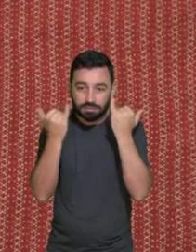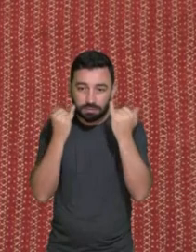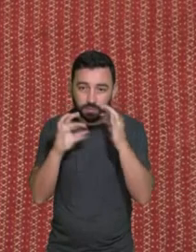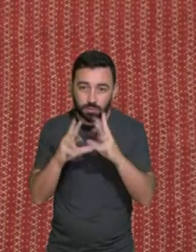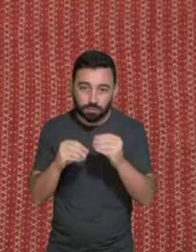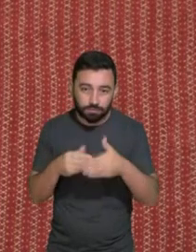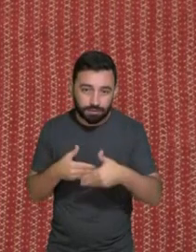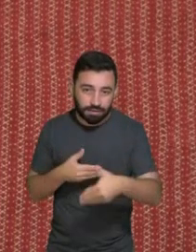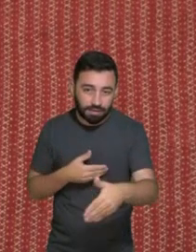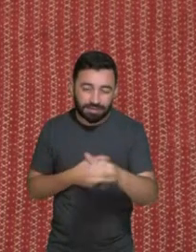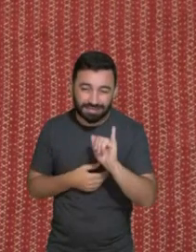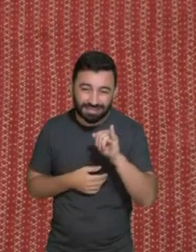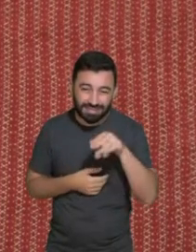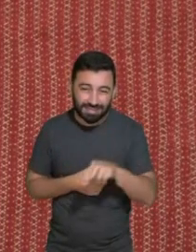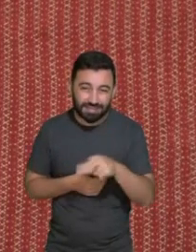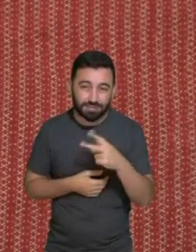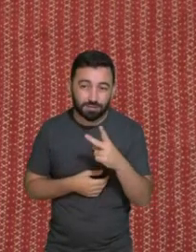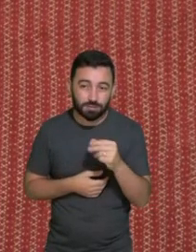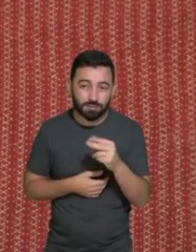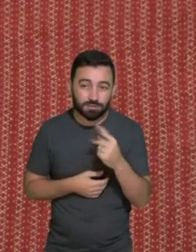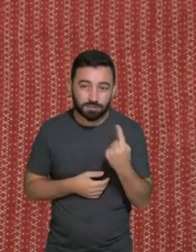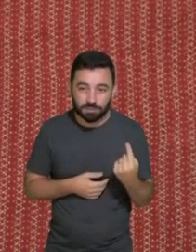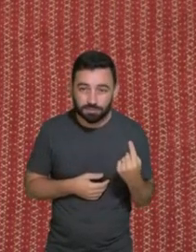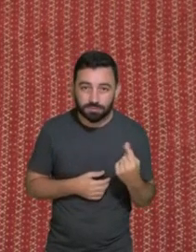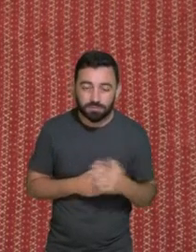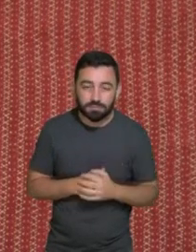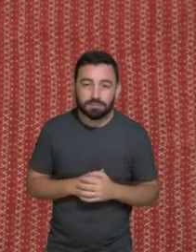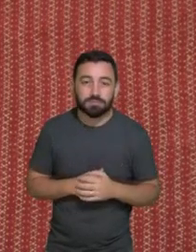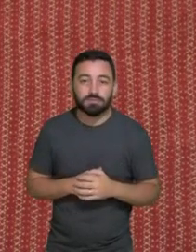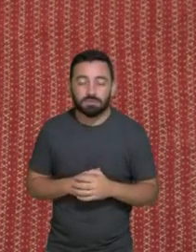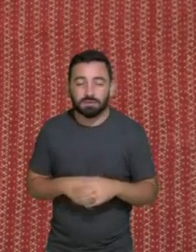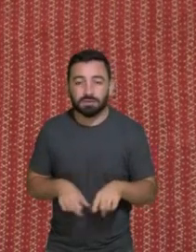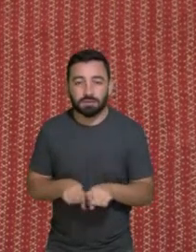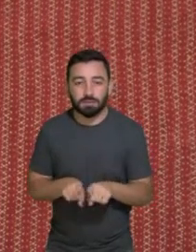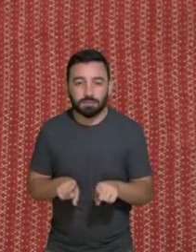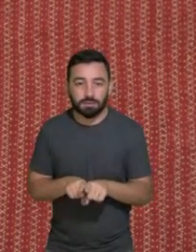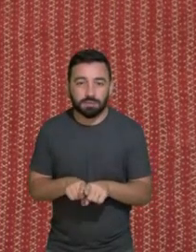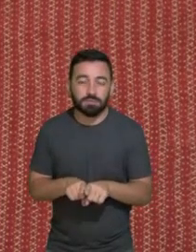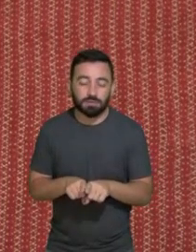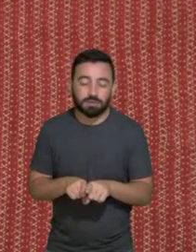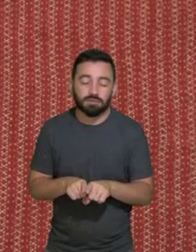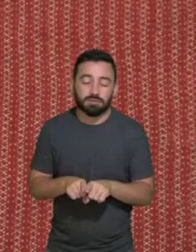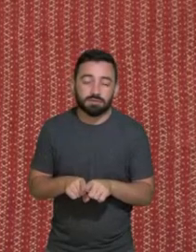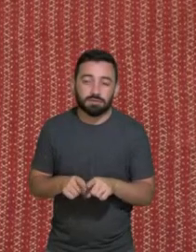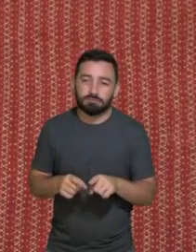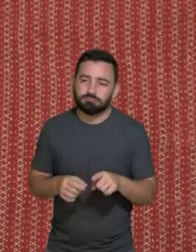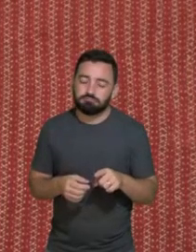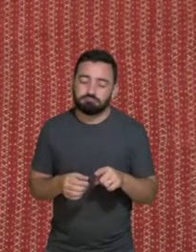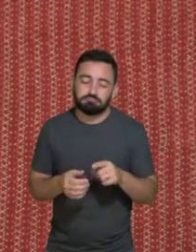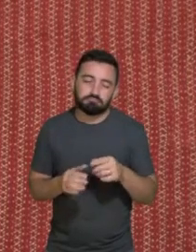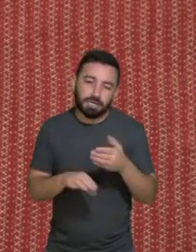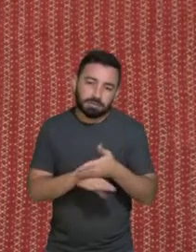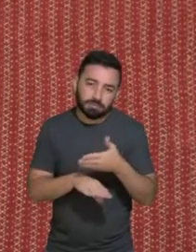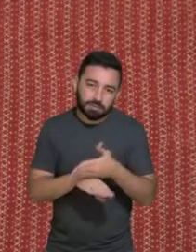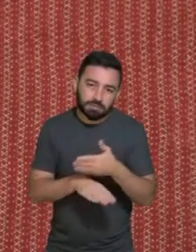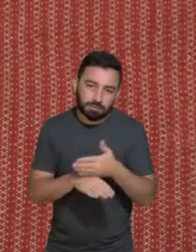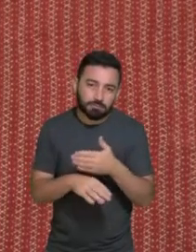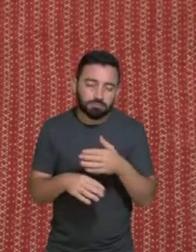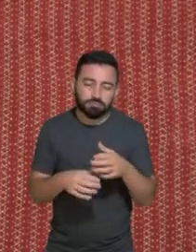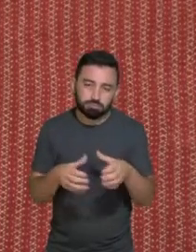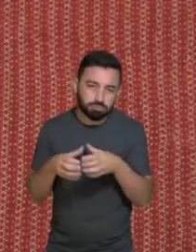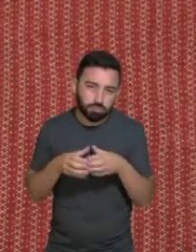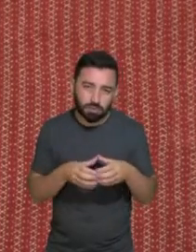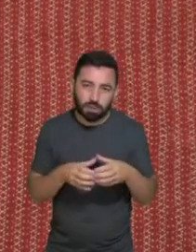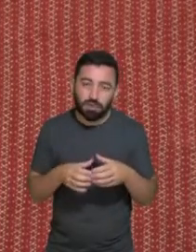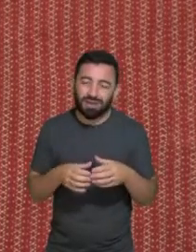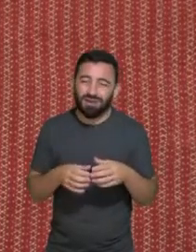na IN 201-2021, bem como a necessidade de participação de vários setores, o que torna o processo moroso. As guardas